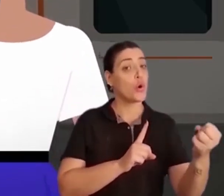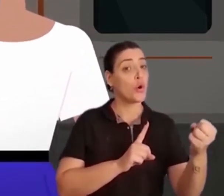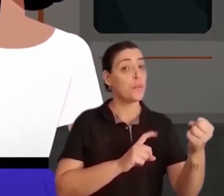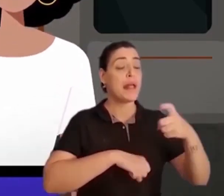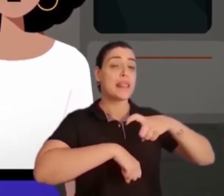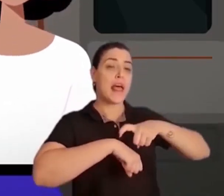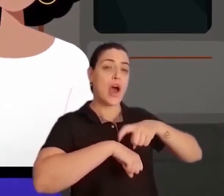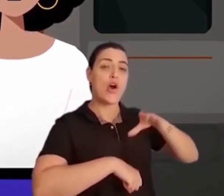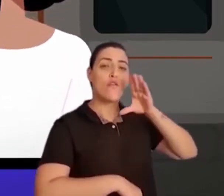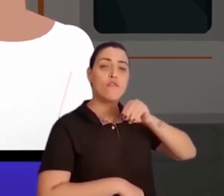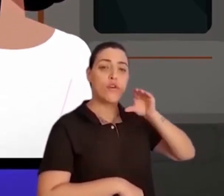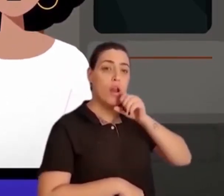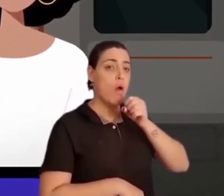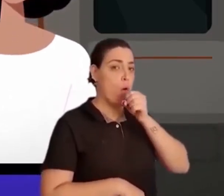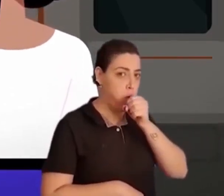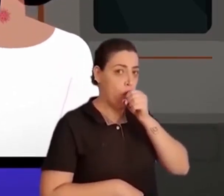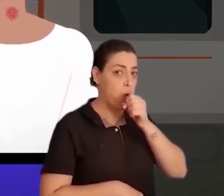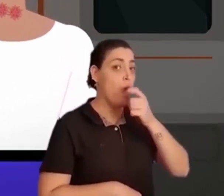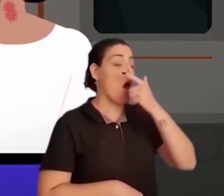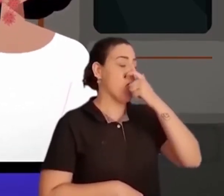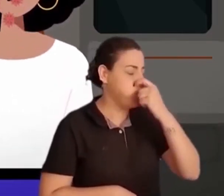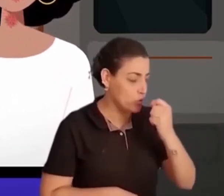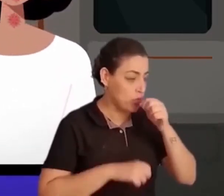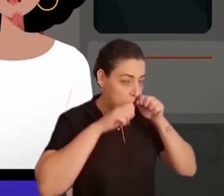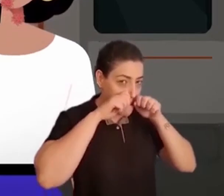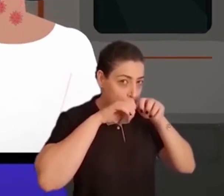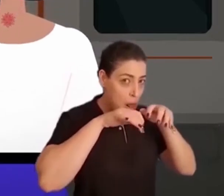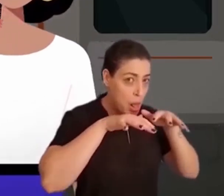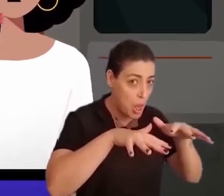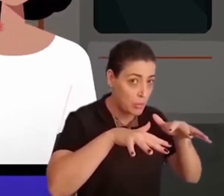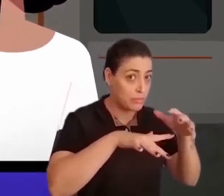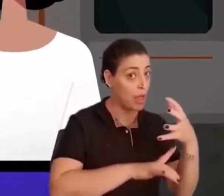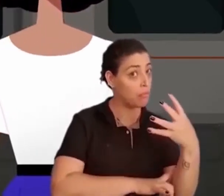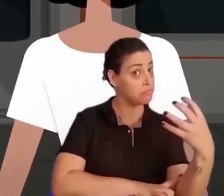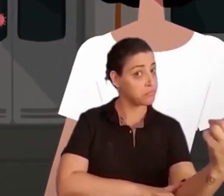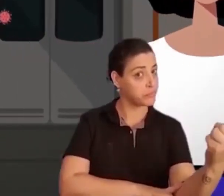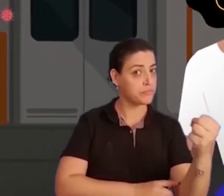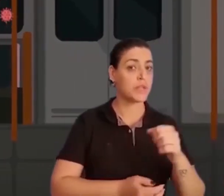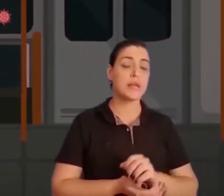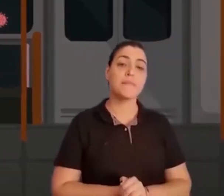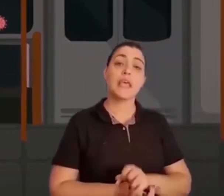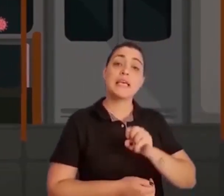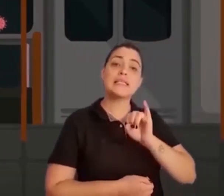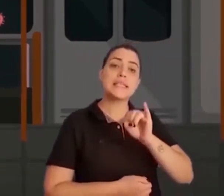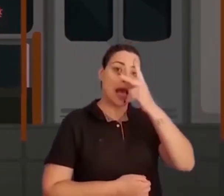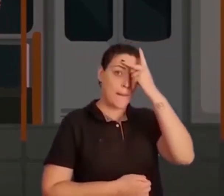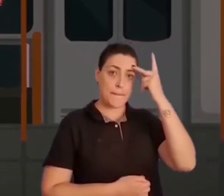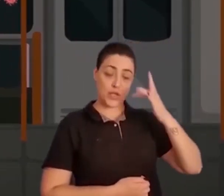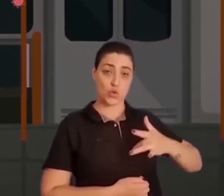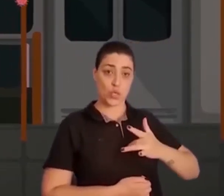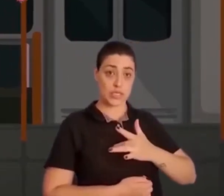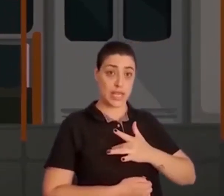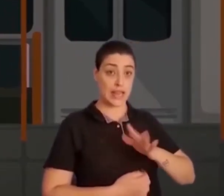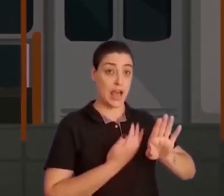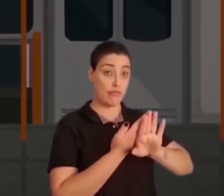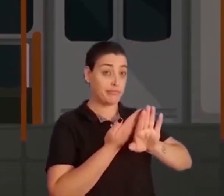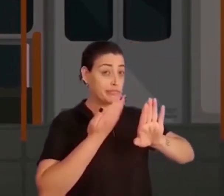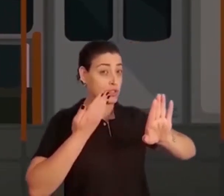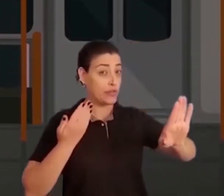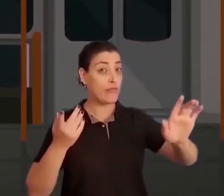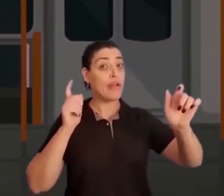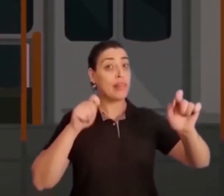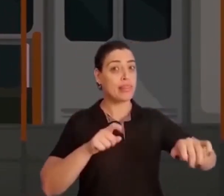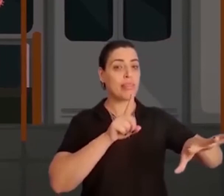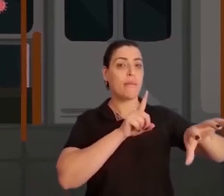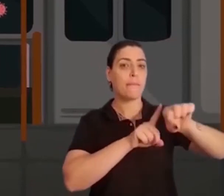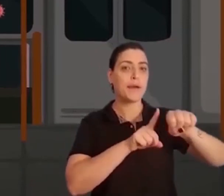nariz durante a fala, uma tosse ou um espirro. E, mesmo sem a proximidade, é possível que uma pessoa saudável se contamine